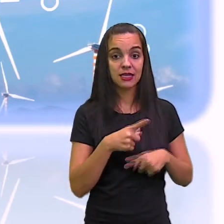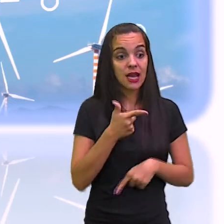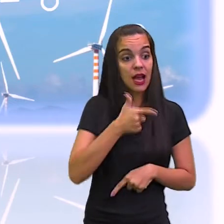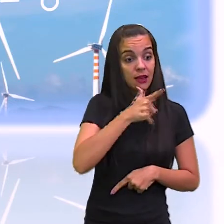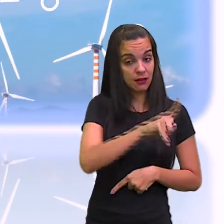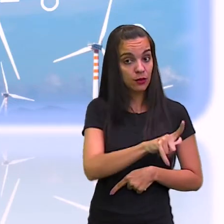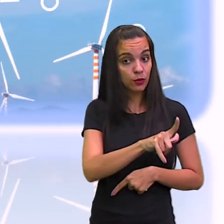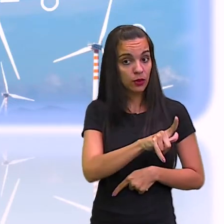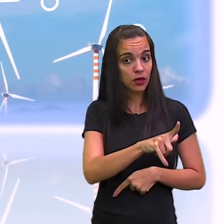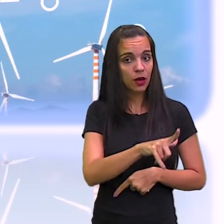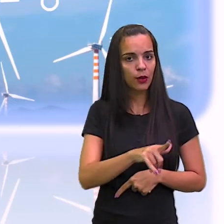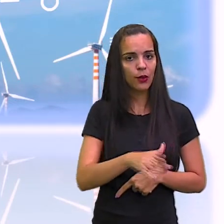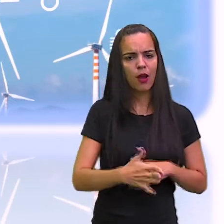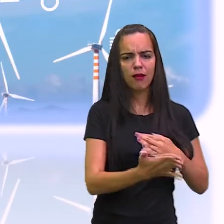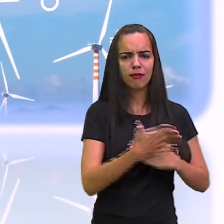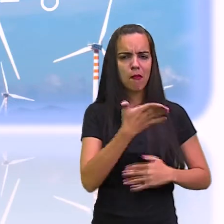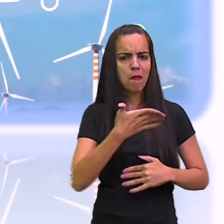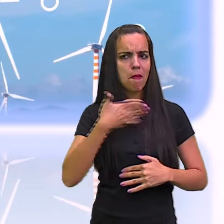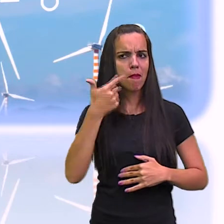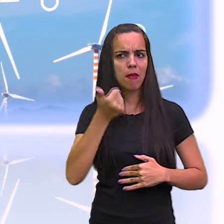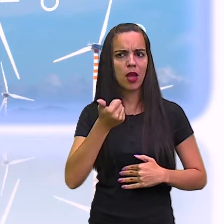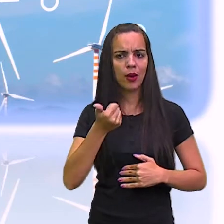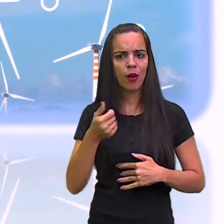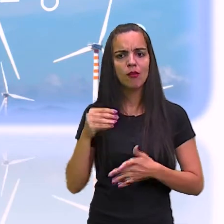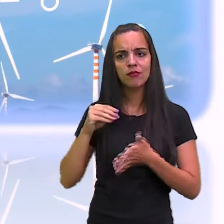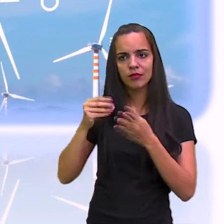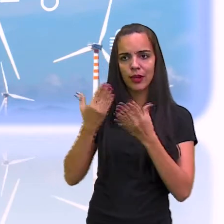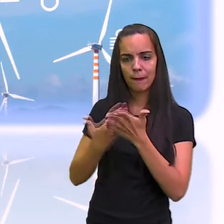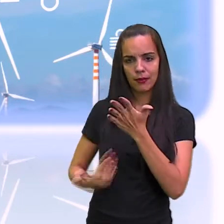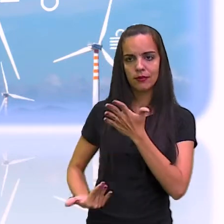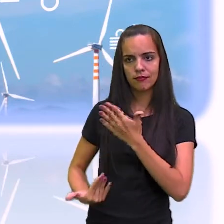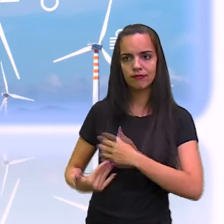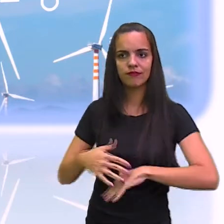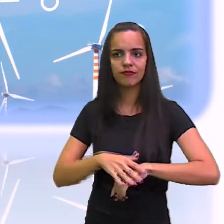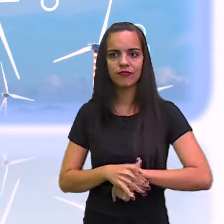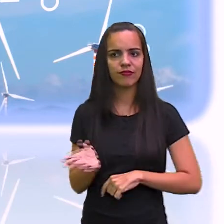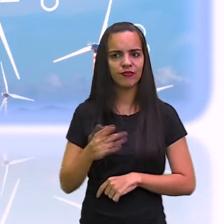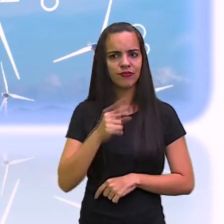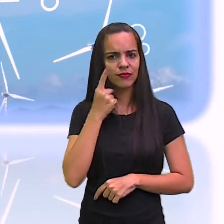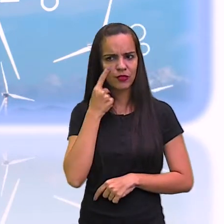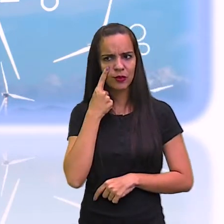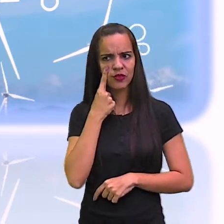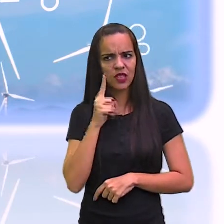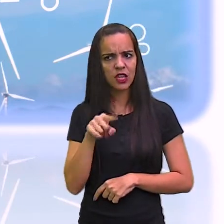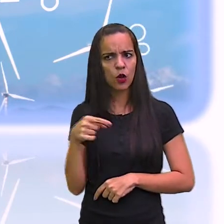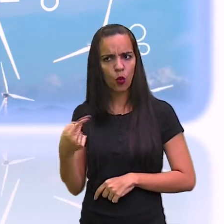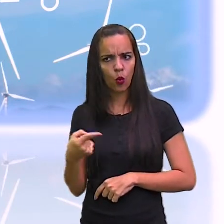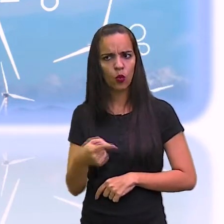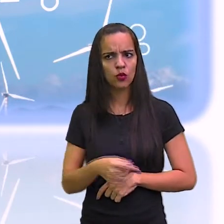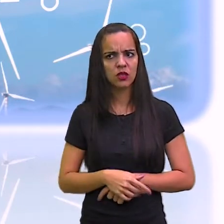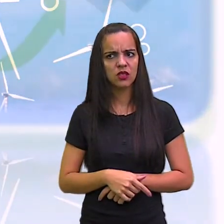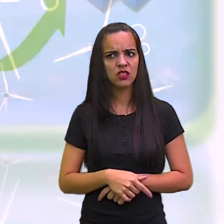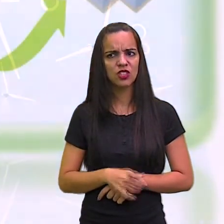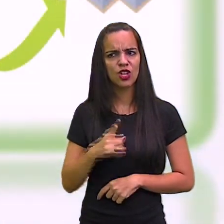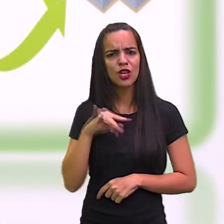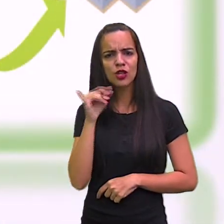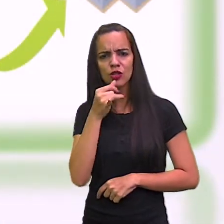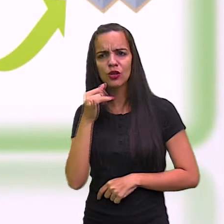mesmo? Será que tem mais coisa para aprender? Vamos lá ver? Que